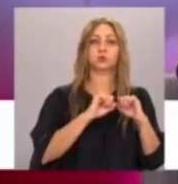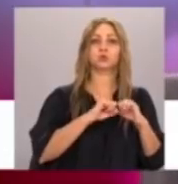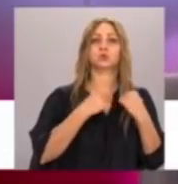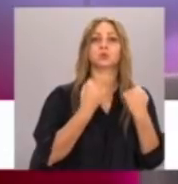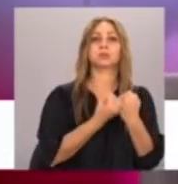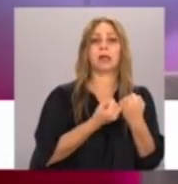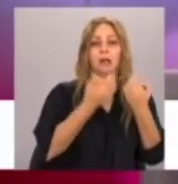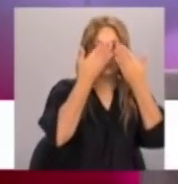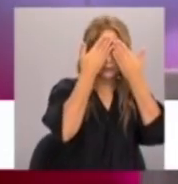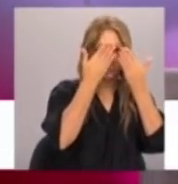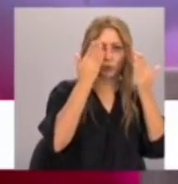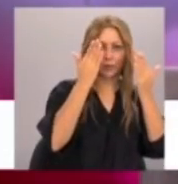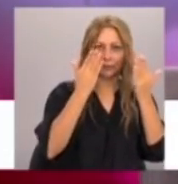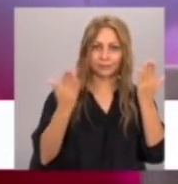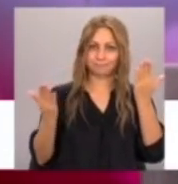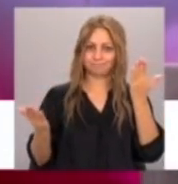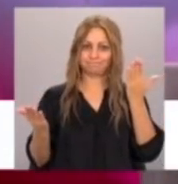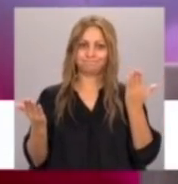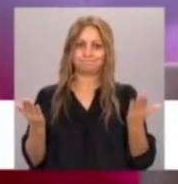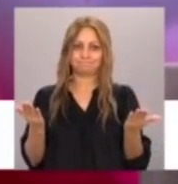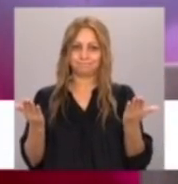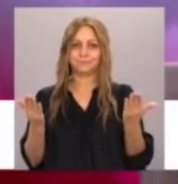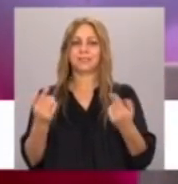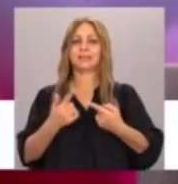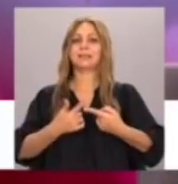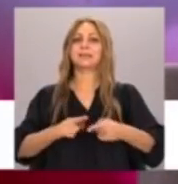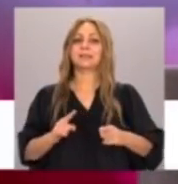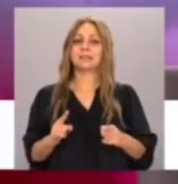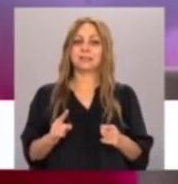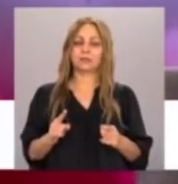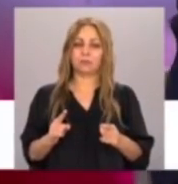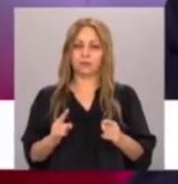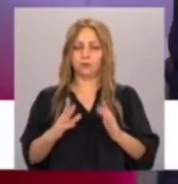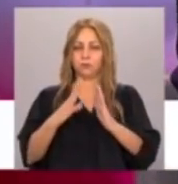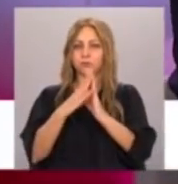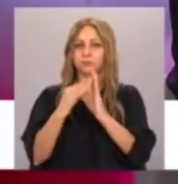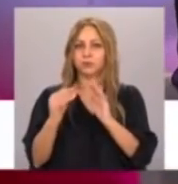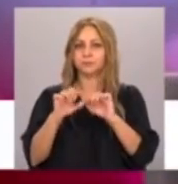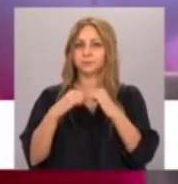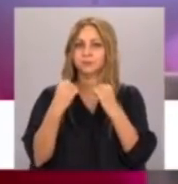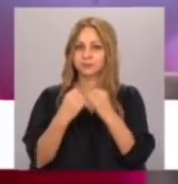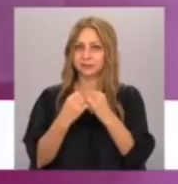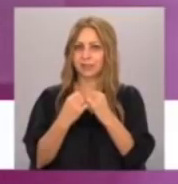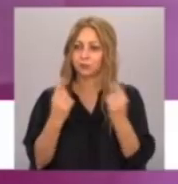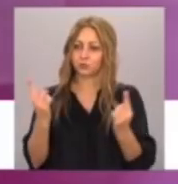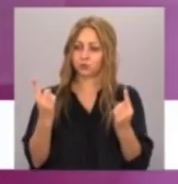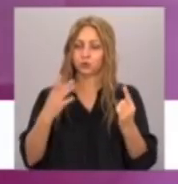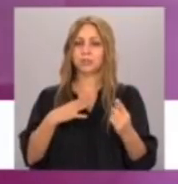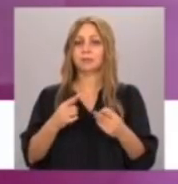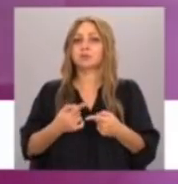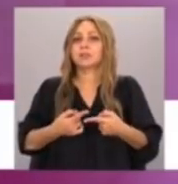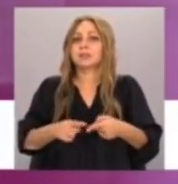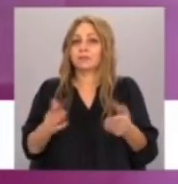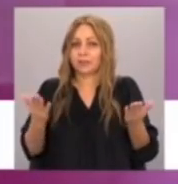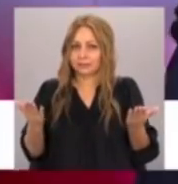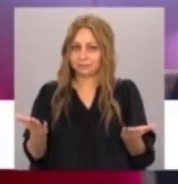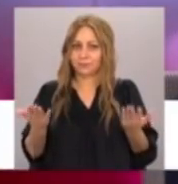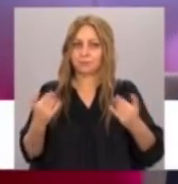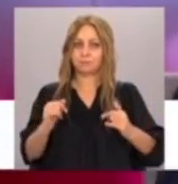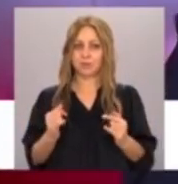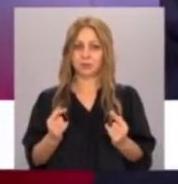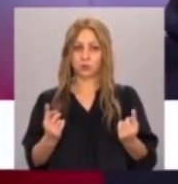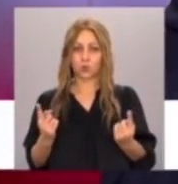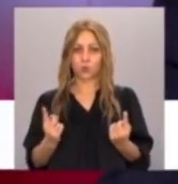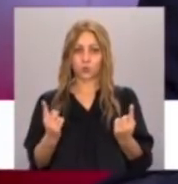e tradição situações completamente em diferentes em termos do modelo de sociedade agora nós neste momento Temos